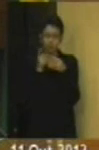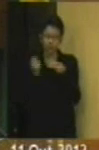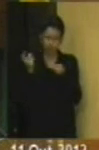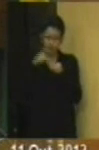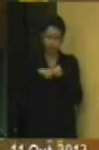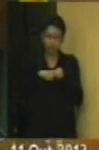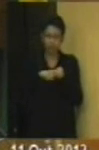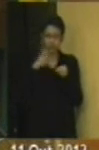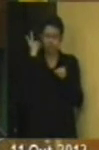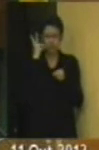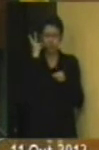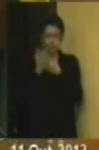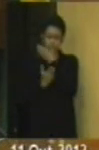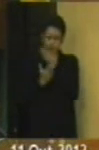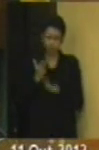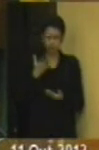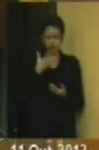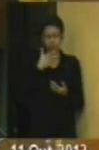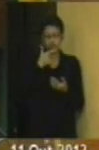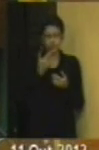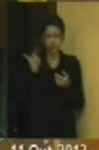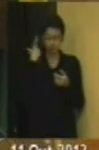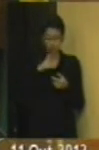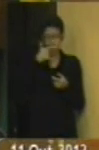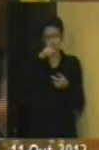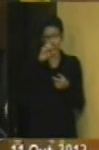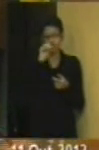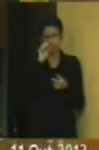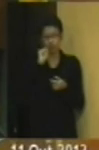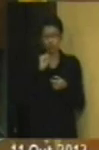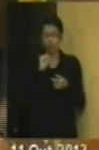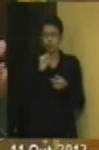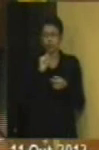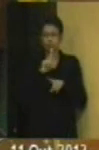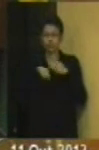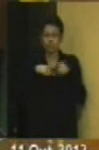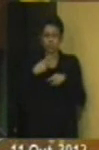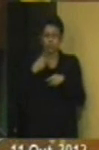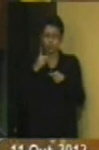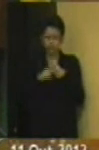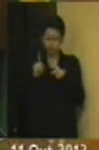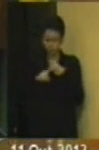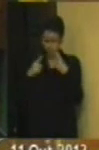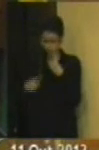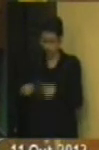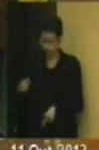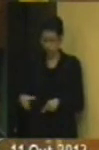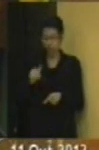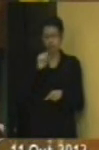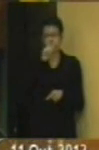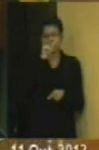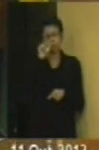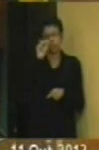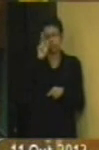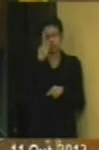o vereador que perdemos em 2000 elegemos em 2008 e por circunstâncias políticas saiu do partido o vereador aguilar aliás